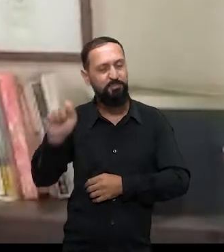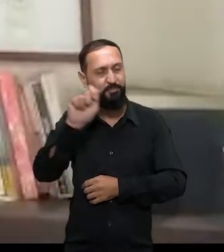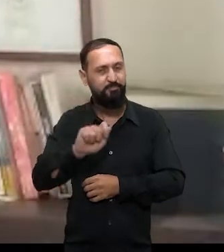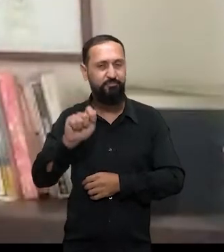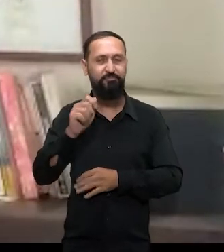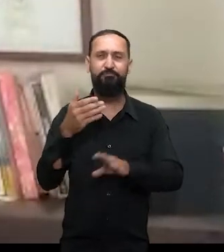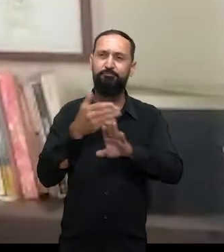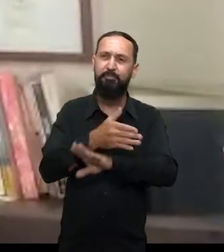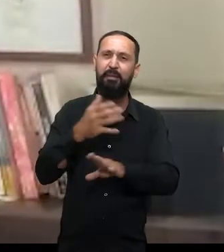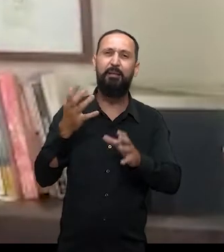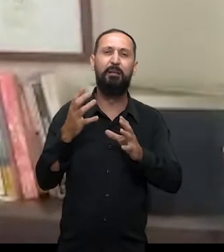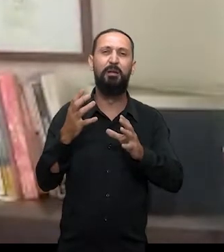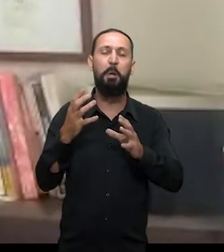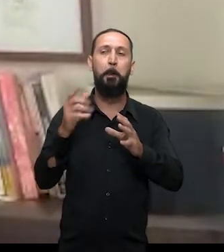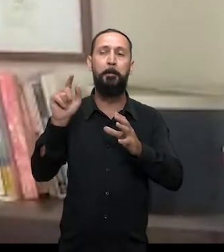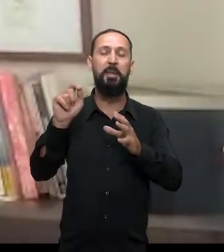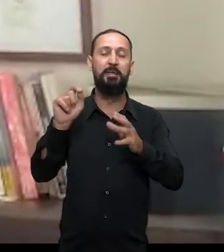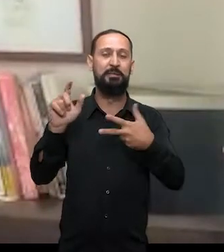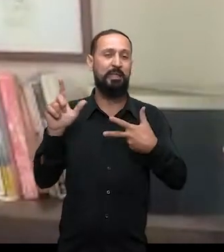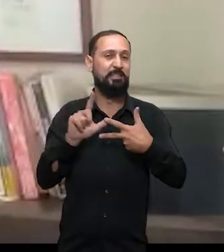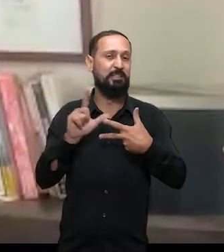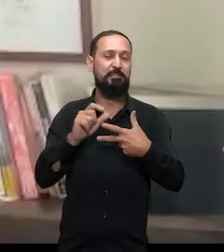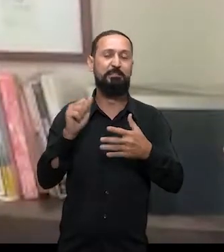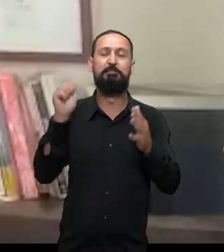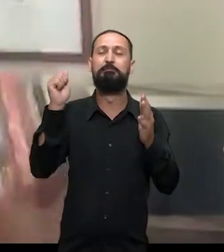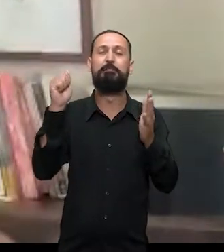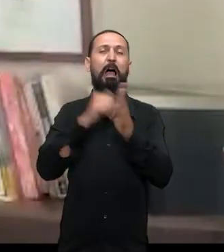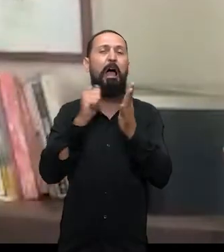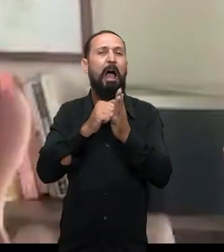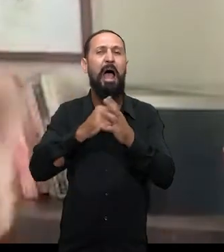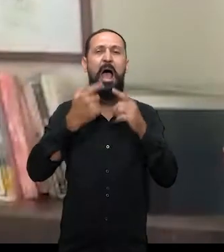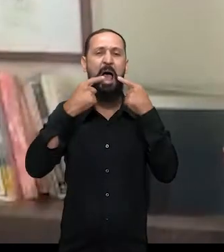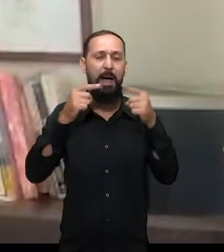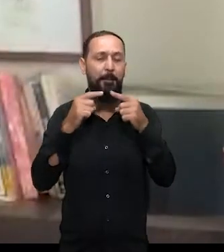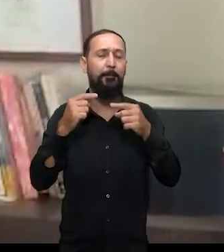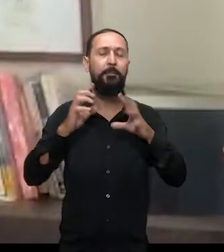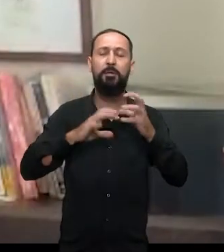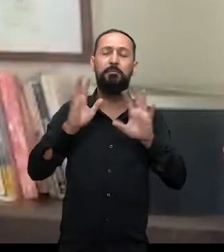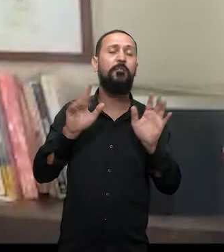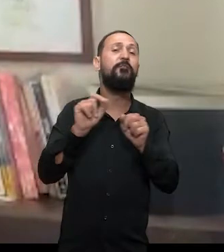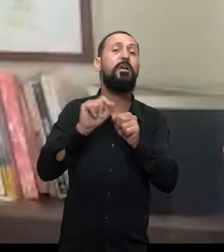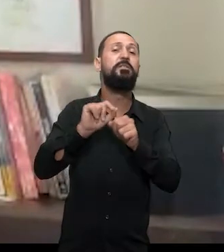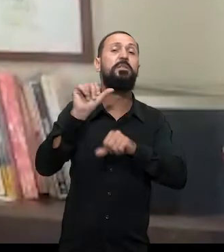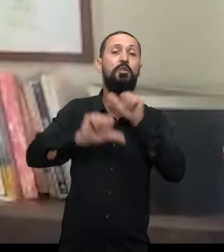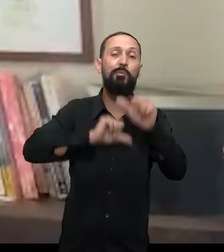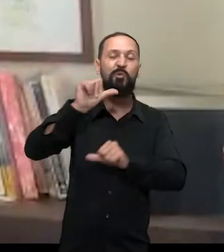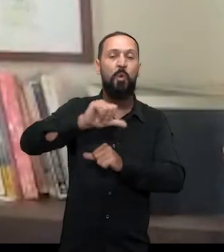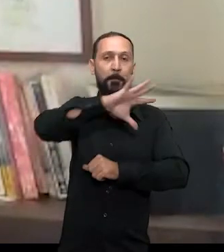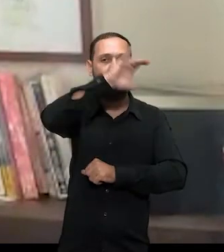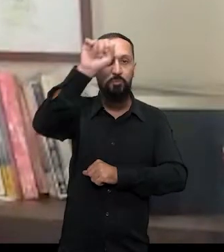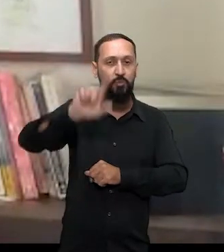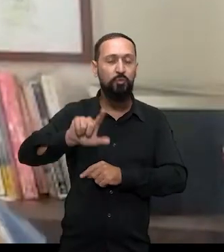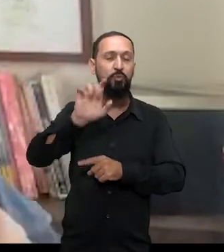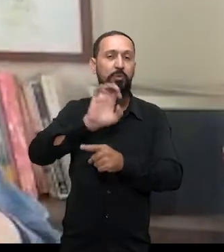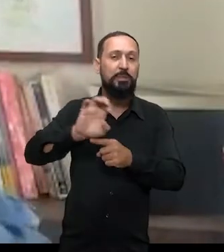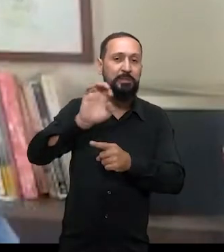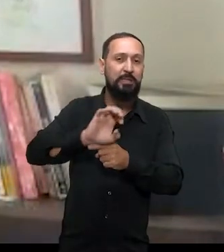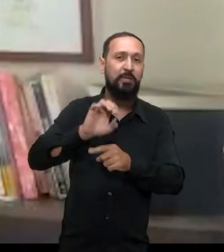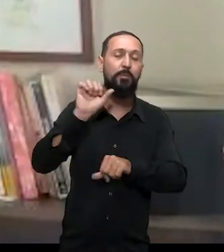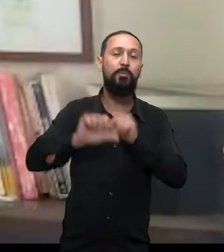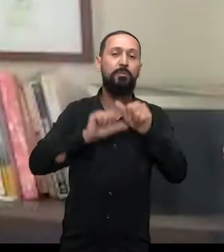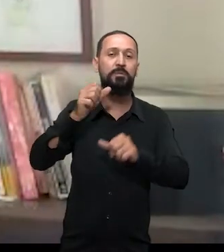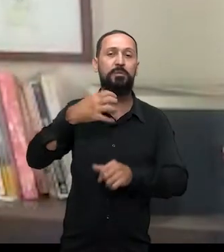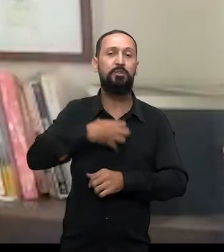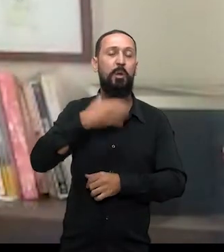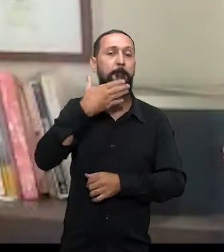associações, no parlamento, e trouxe isso fez com que o Mato Grosso do Sul passasse a se